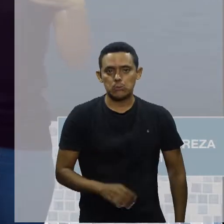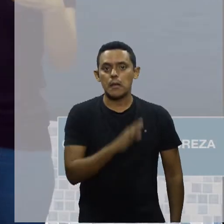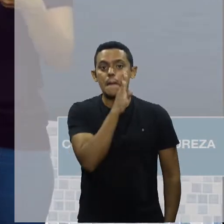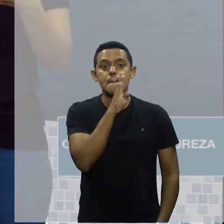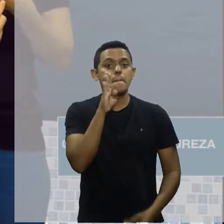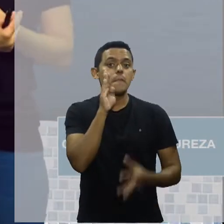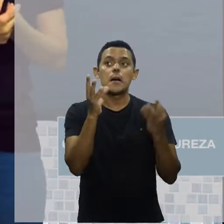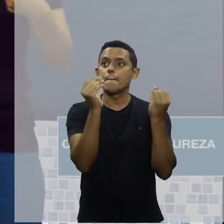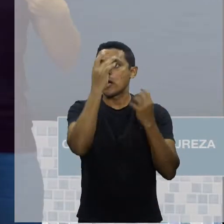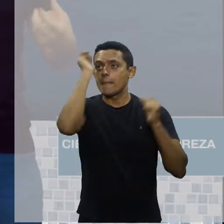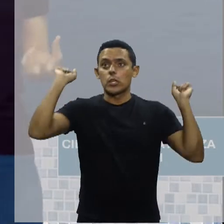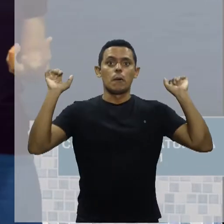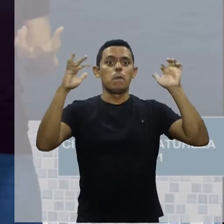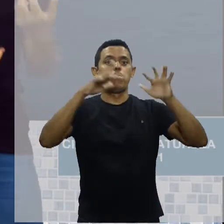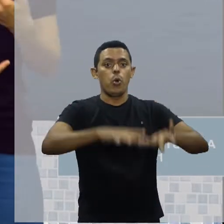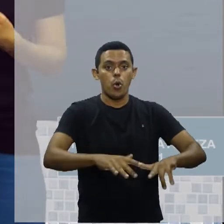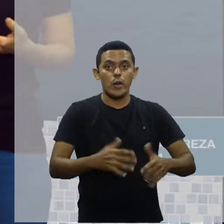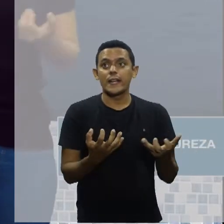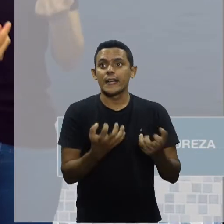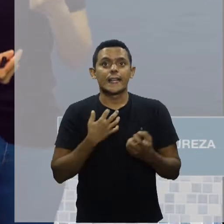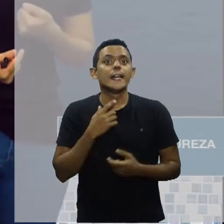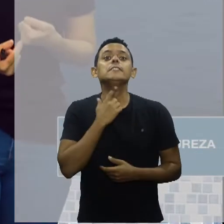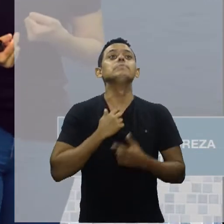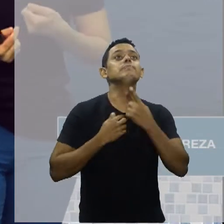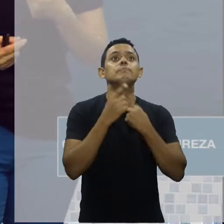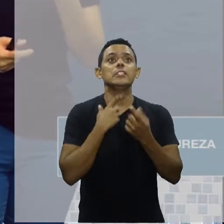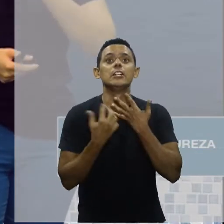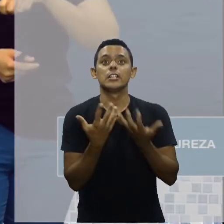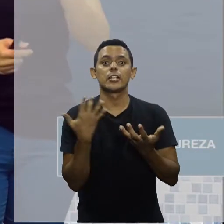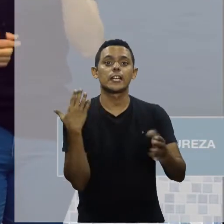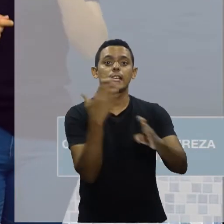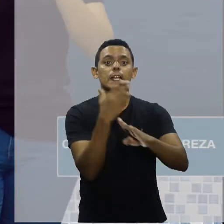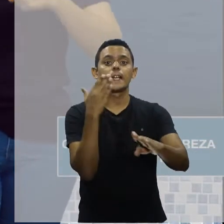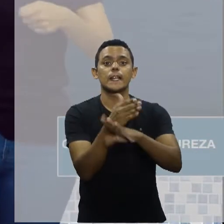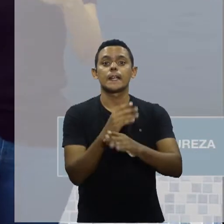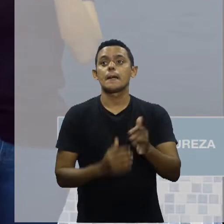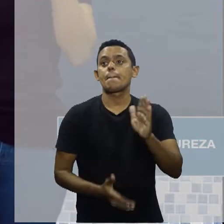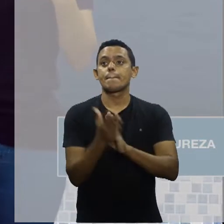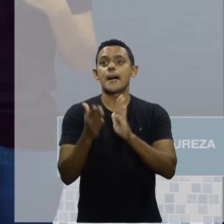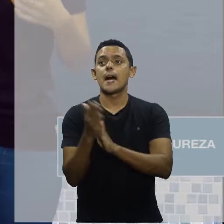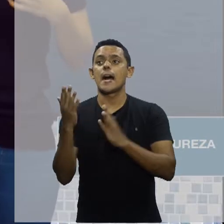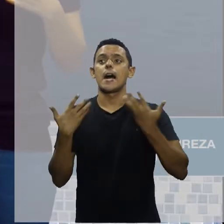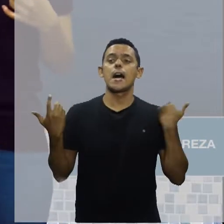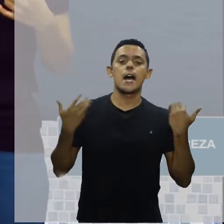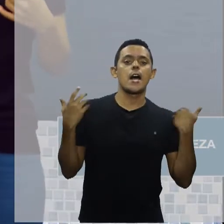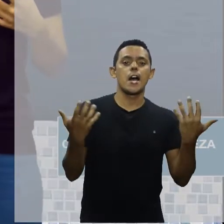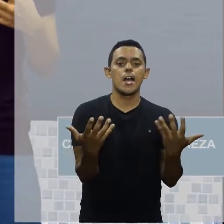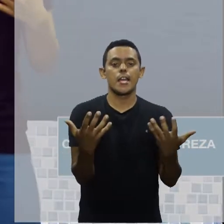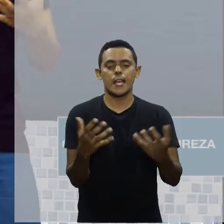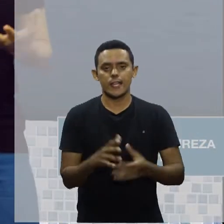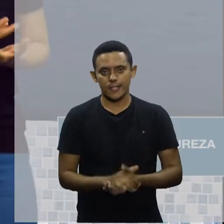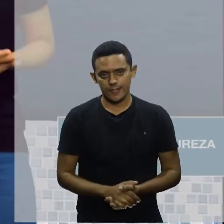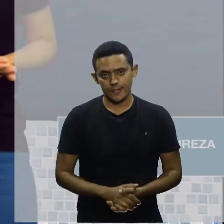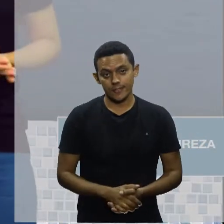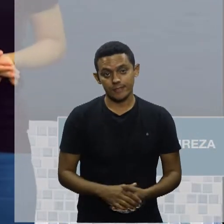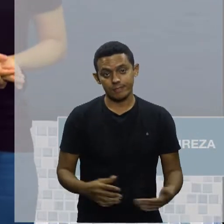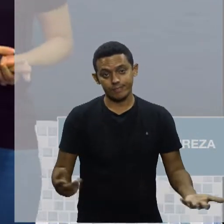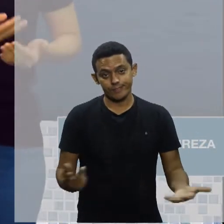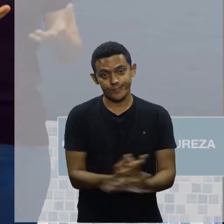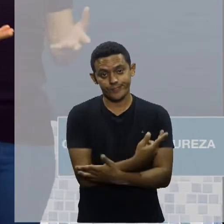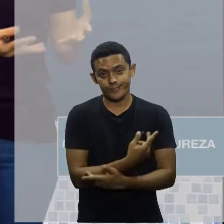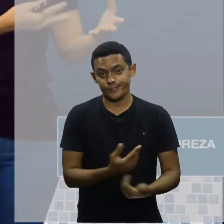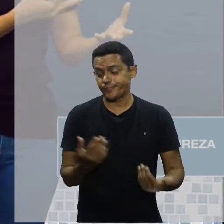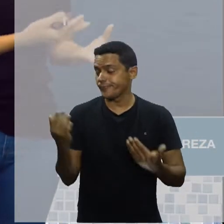gente. As pessoas estavam muito próximas, não usavam máscaras, elas estavam bebendo e conversando muito próximas. Isso aí